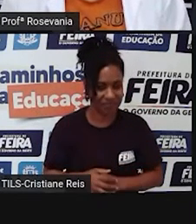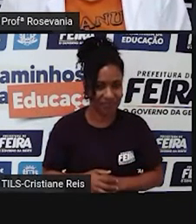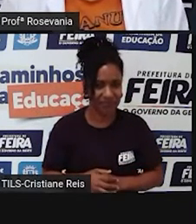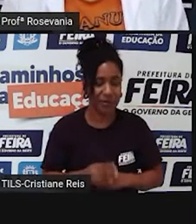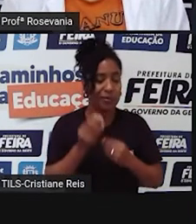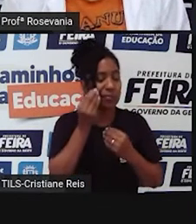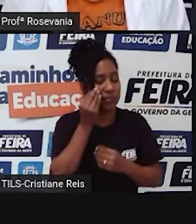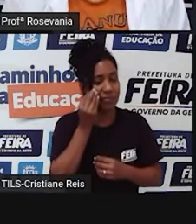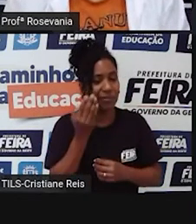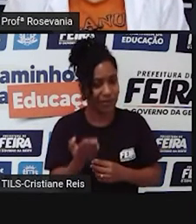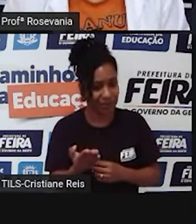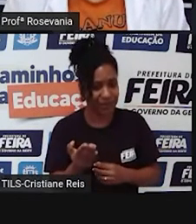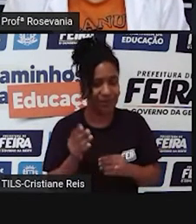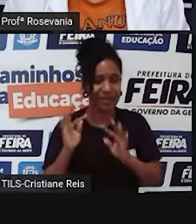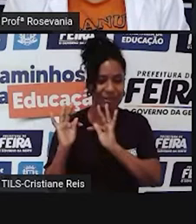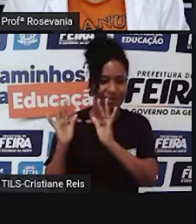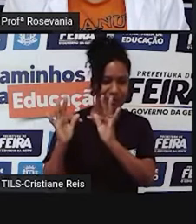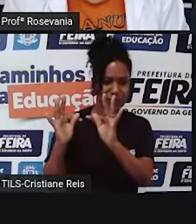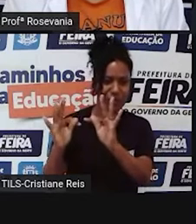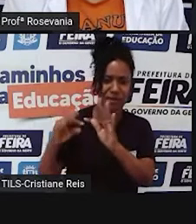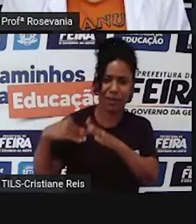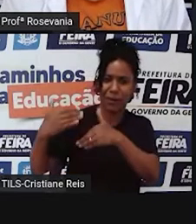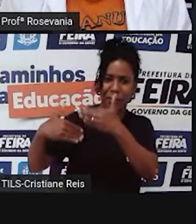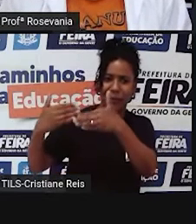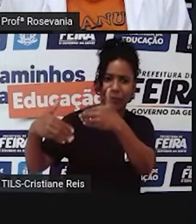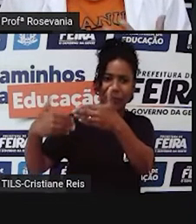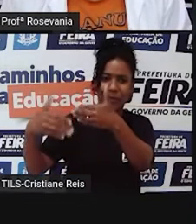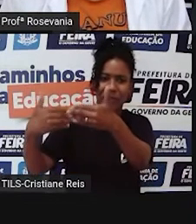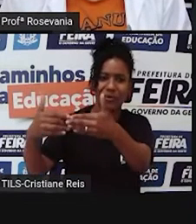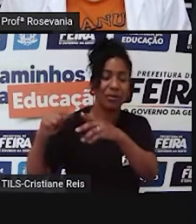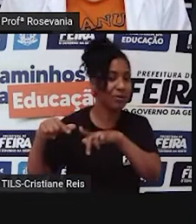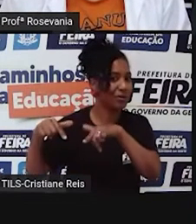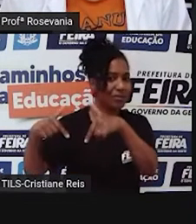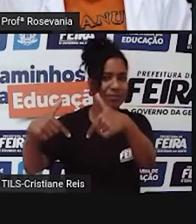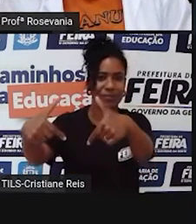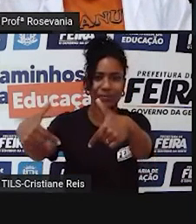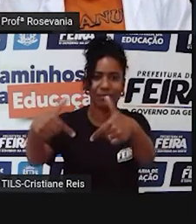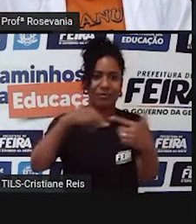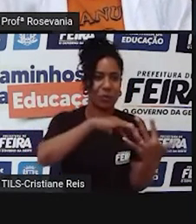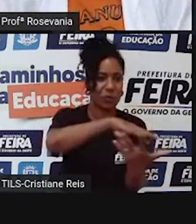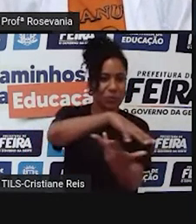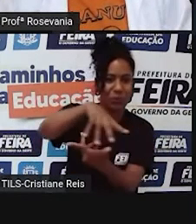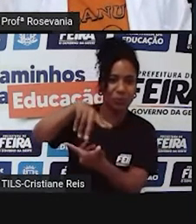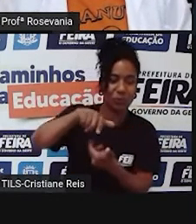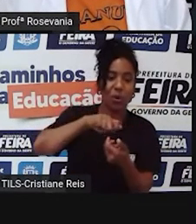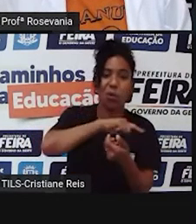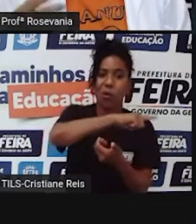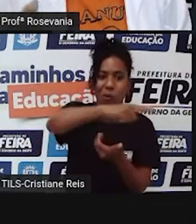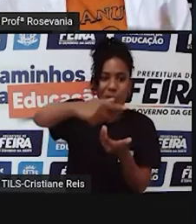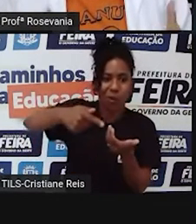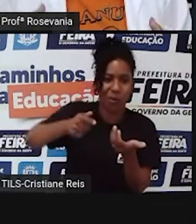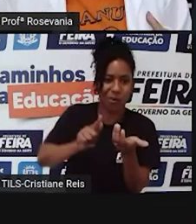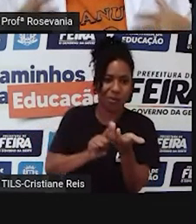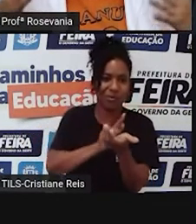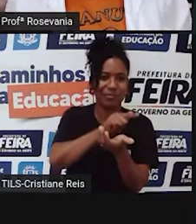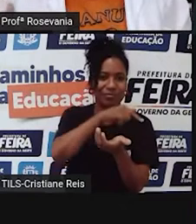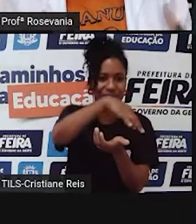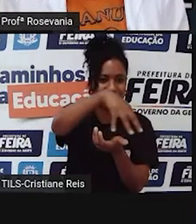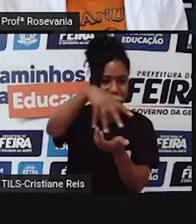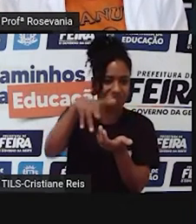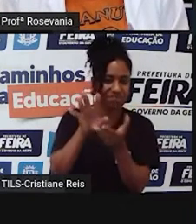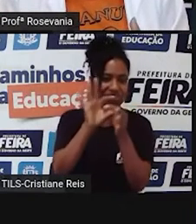esse desenvolvimento tecnológico que a gente está passando, esse processo de globalização, né,